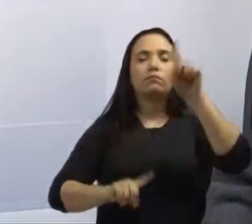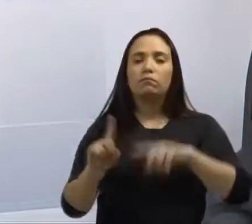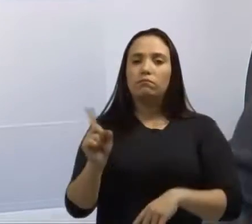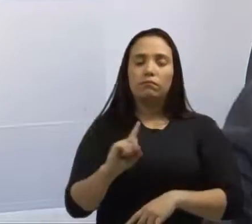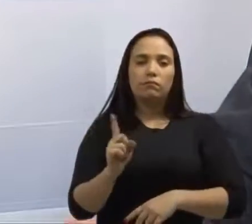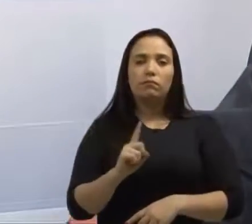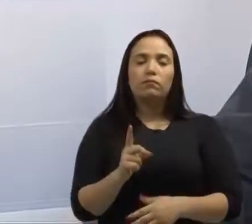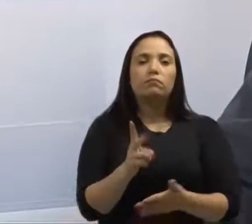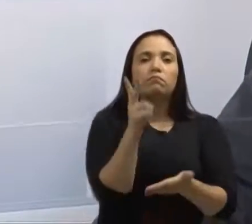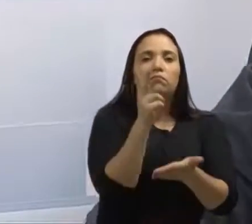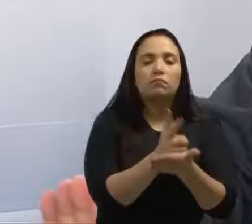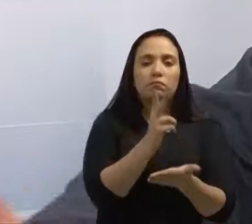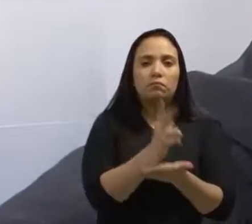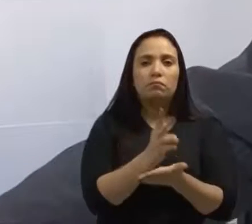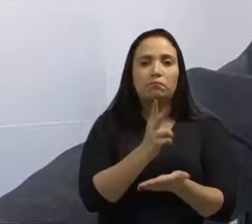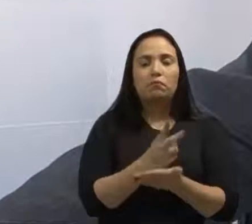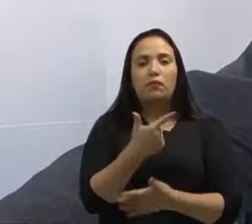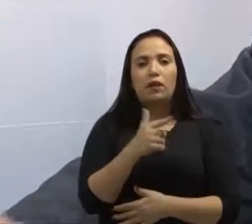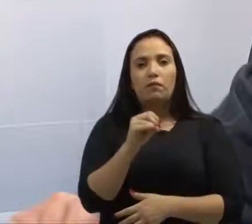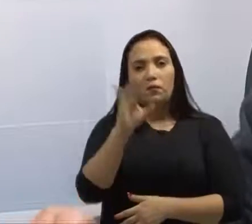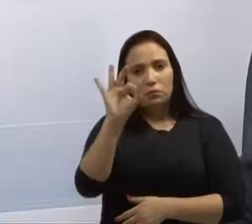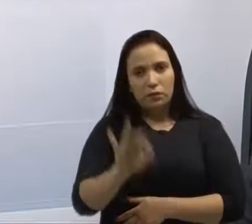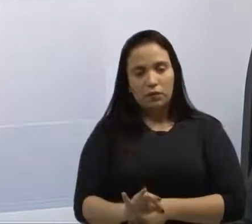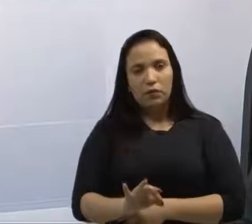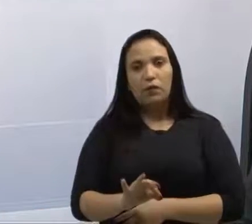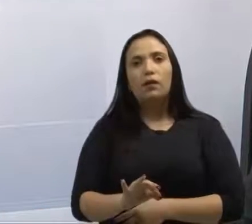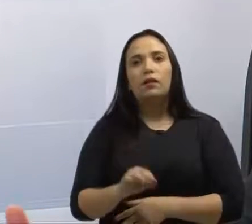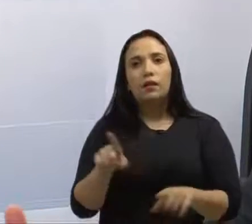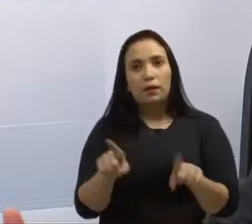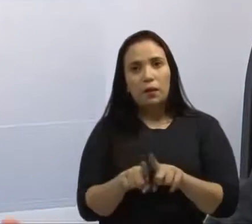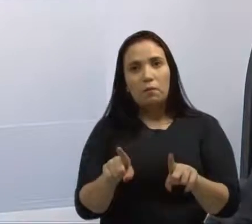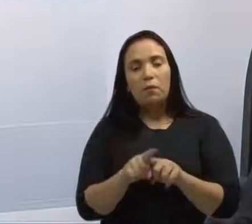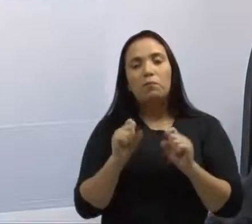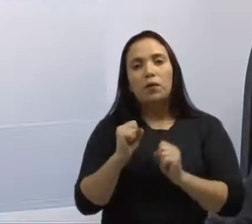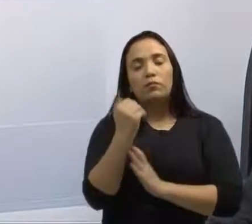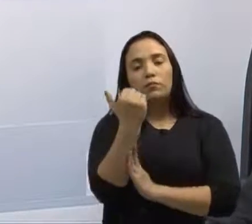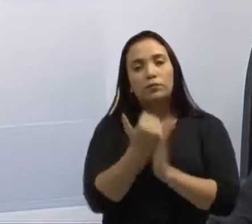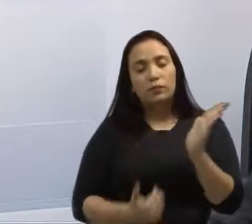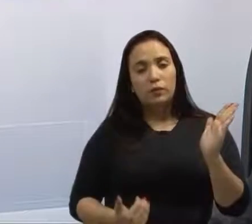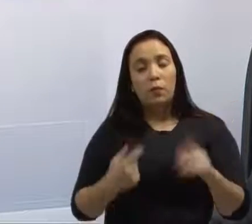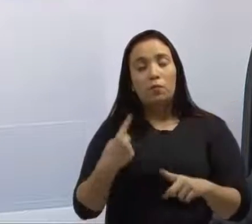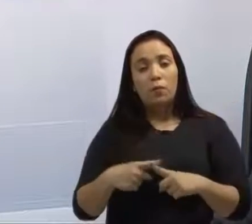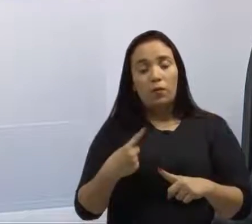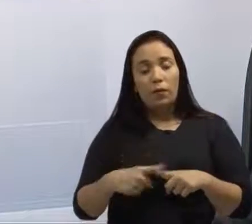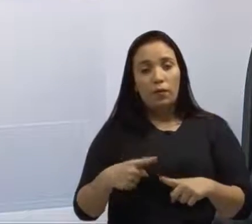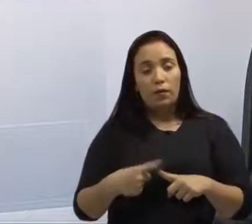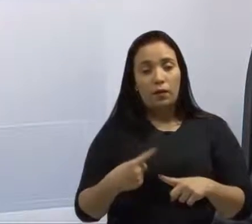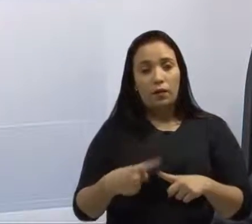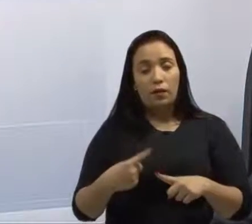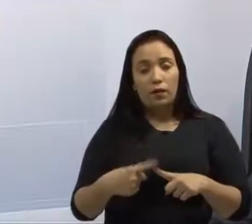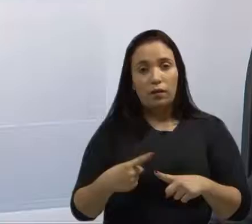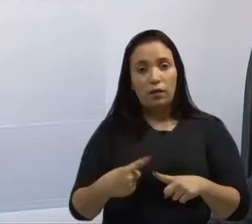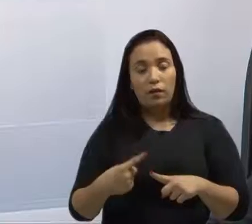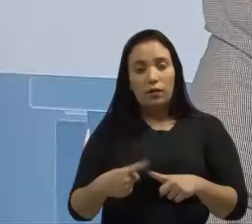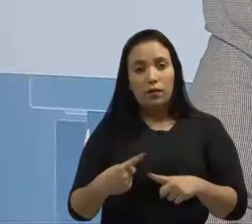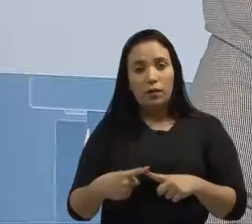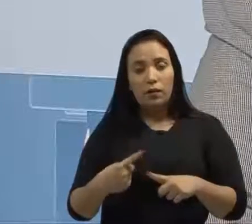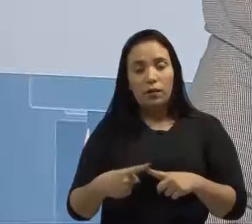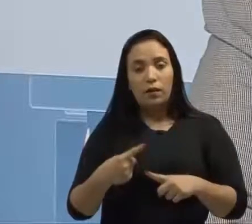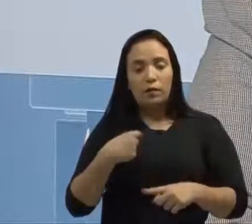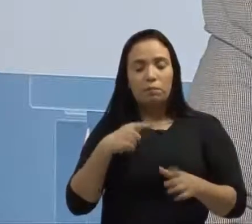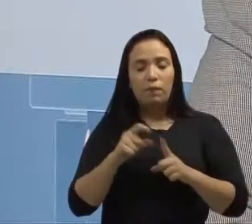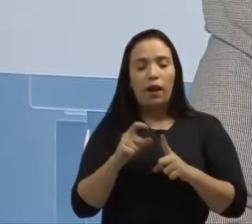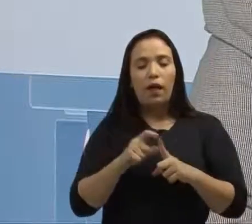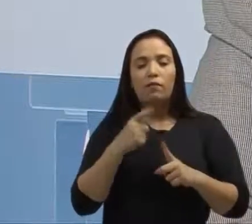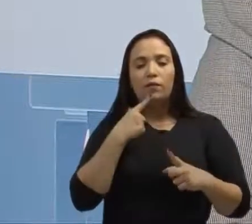E 16% vai para 20%. E a tendência é cair aí. Porque deixa eu atrás da